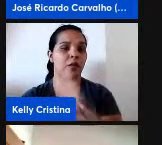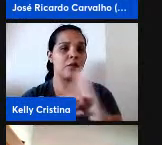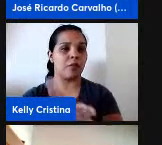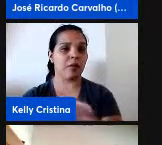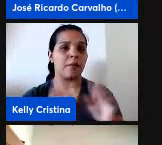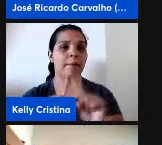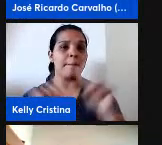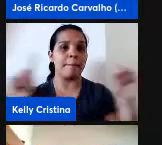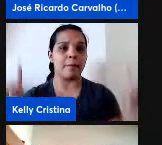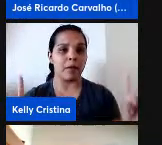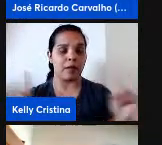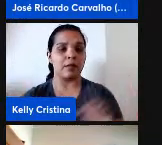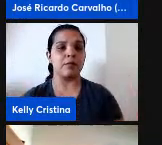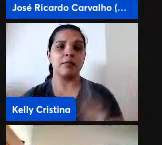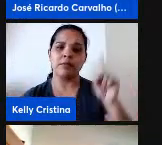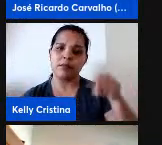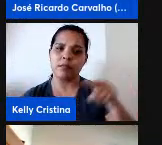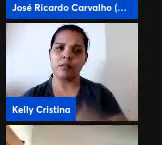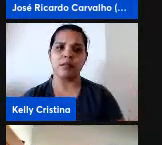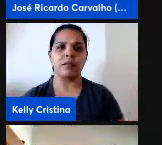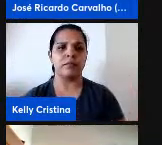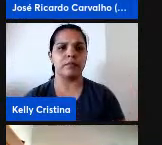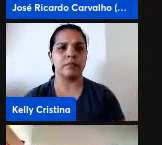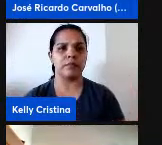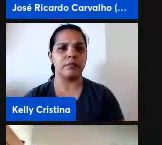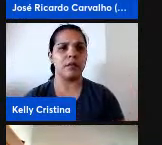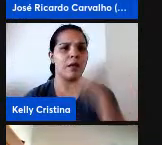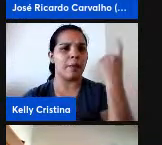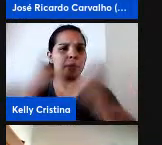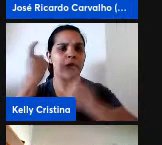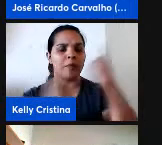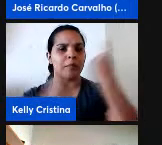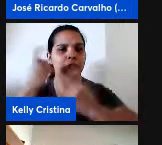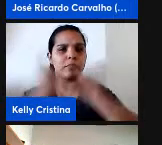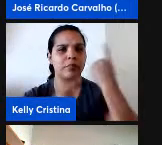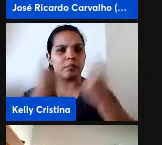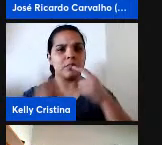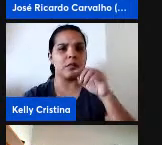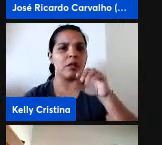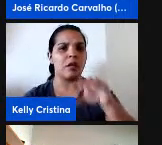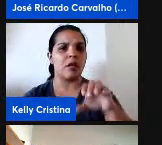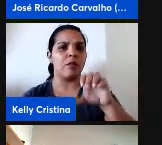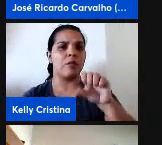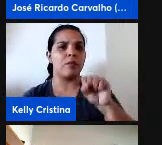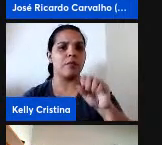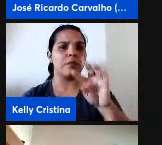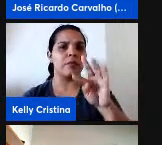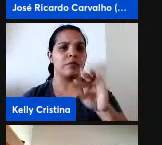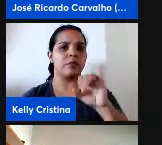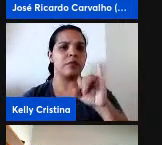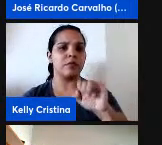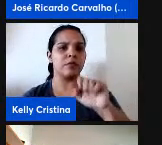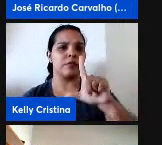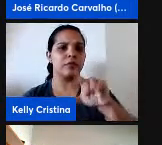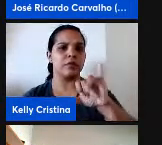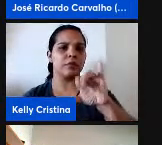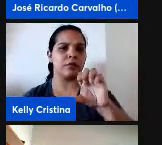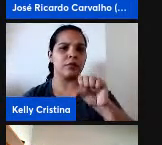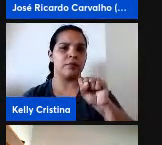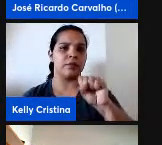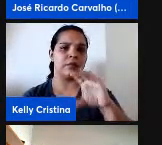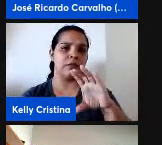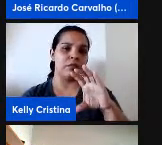mas será que elas fazem isso com uma preocupação estilística? Até que ponto determinados usos linguísticos